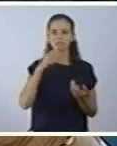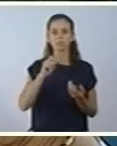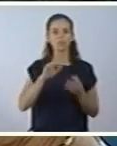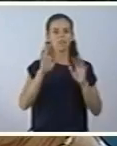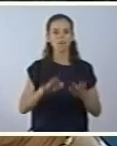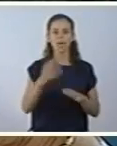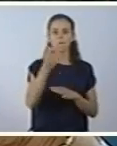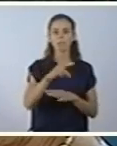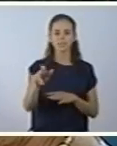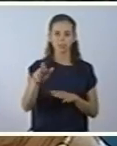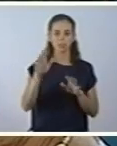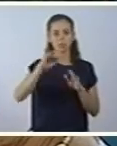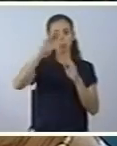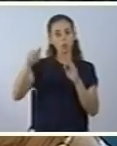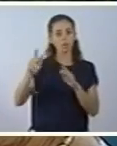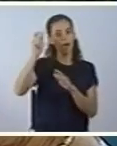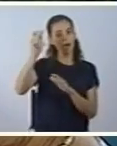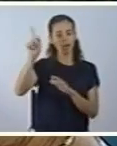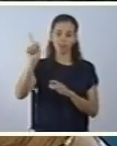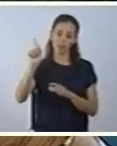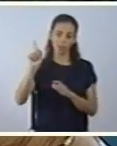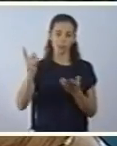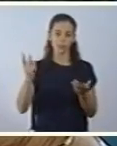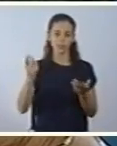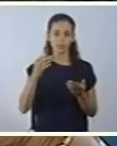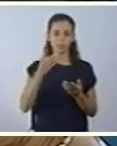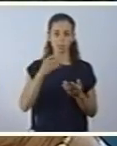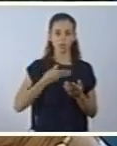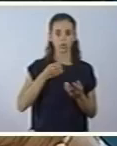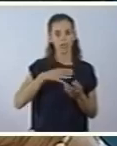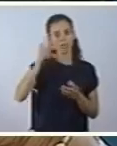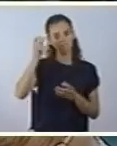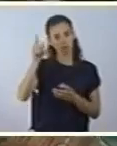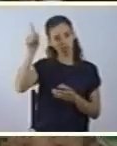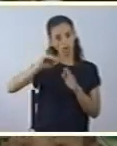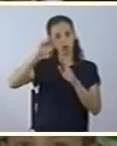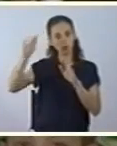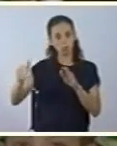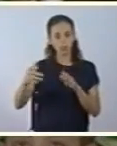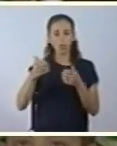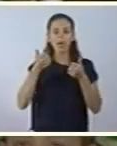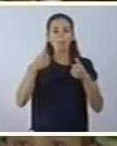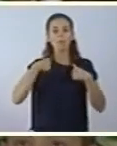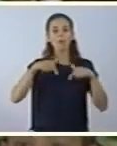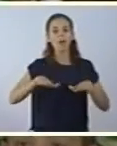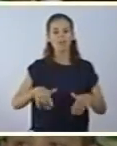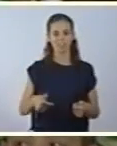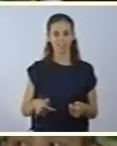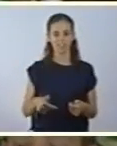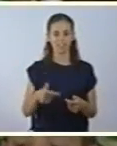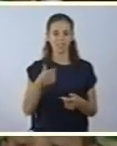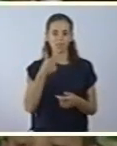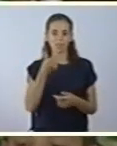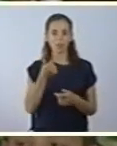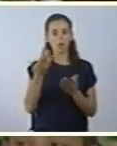para sempre no monte, não podemos. Pedro queria ficar, como é bom estarmos aqui. É preciso